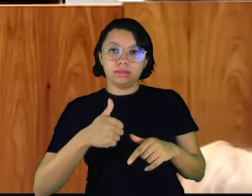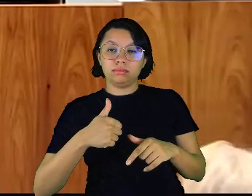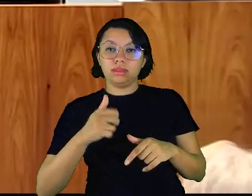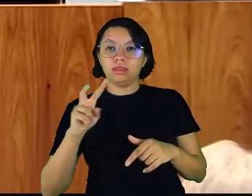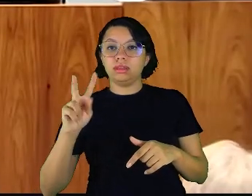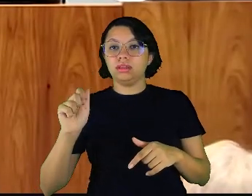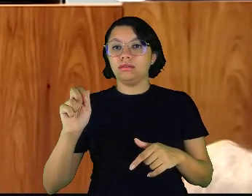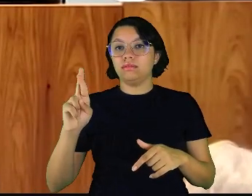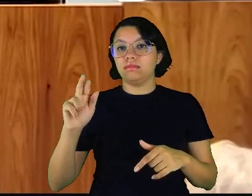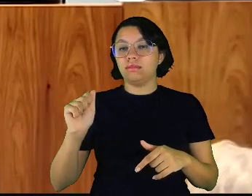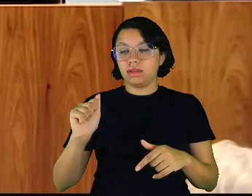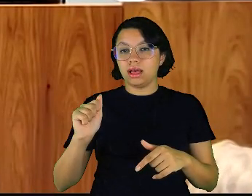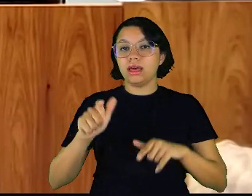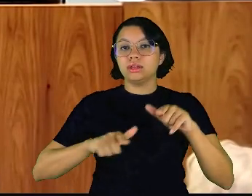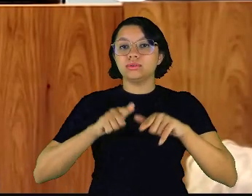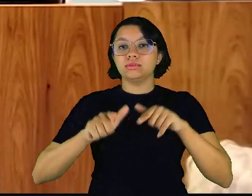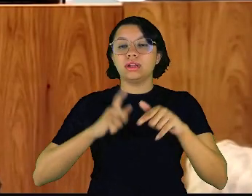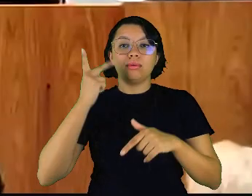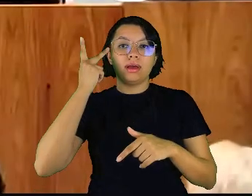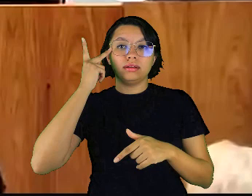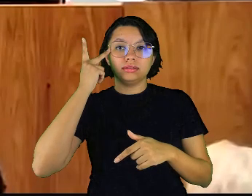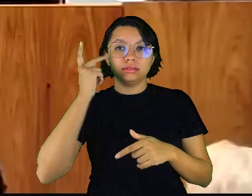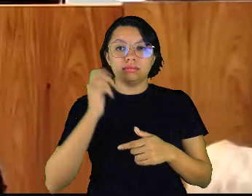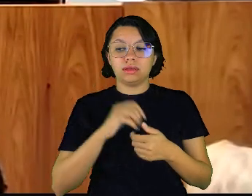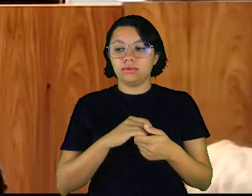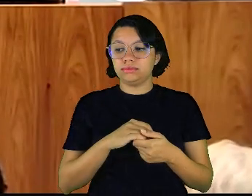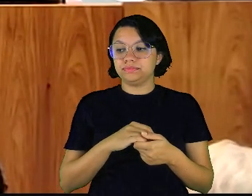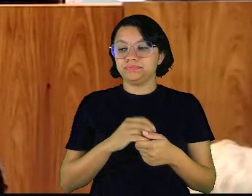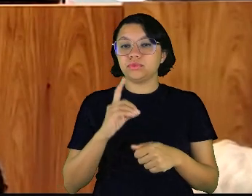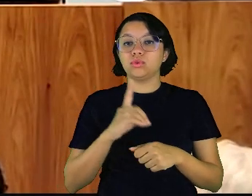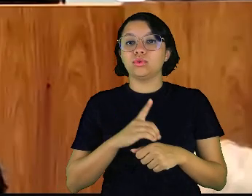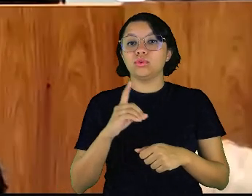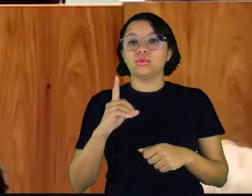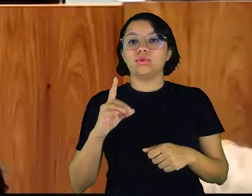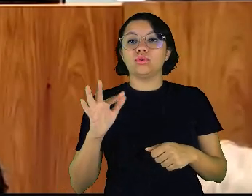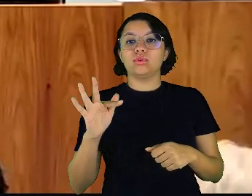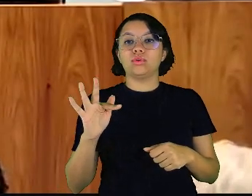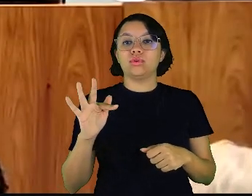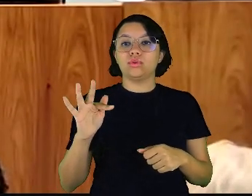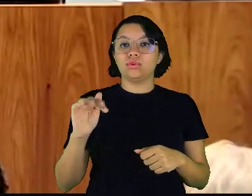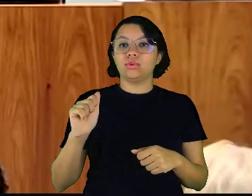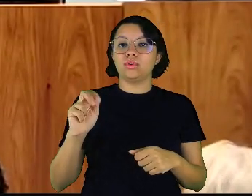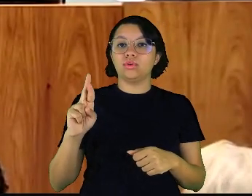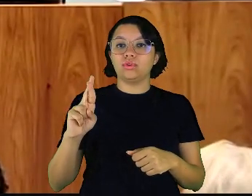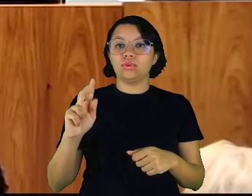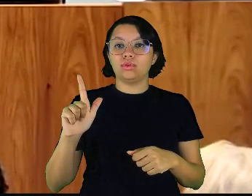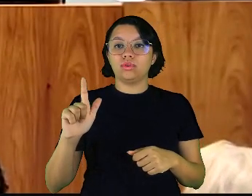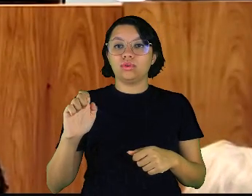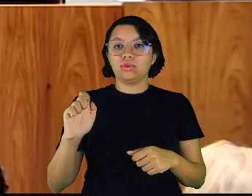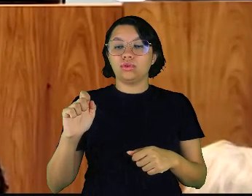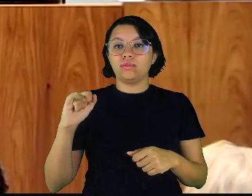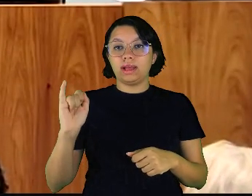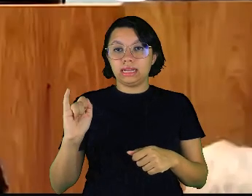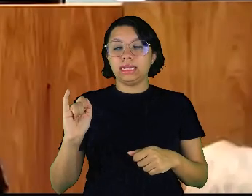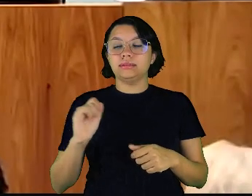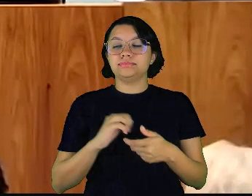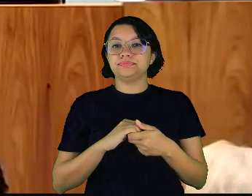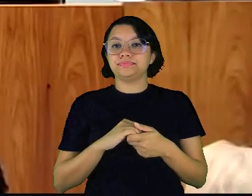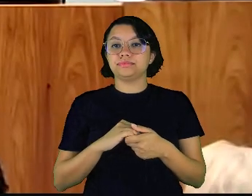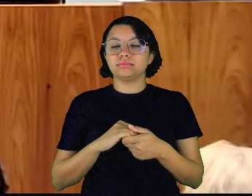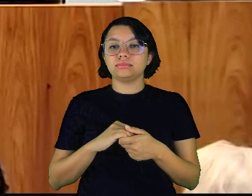71ª Vara do Trabalho de São Paulo, Dr. Farley Roberto Rodrigues de Carvalho